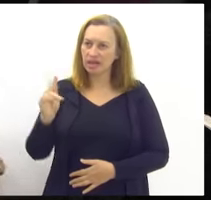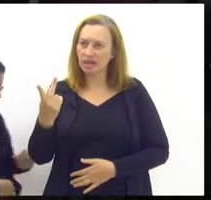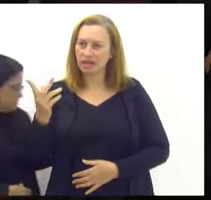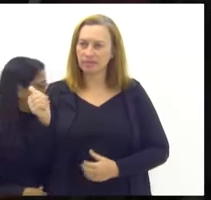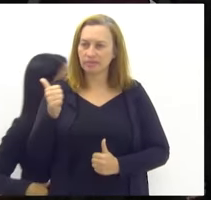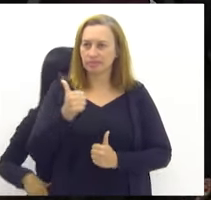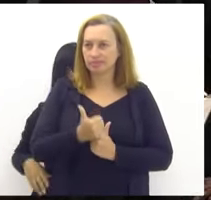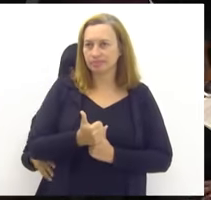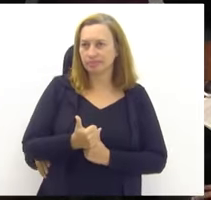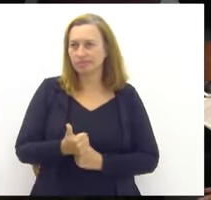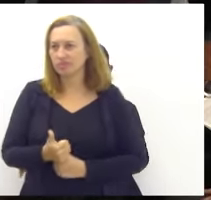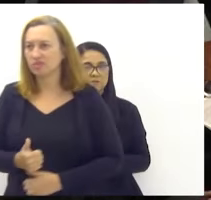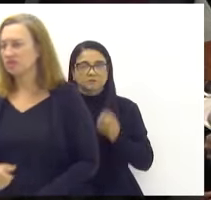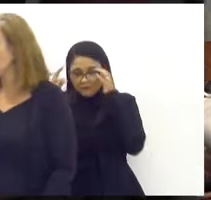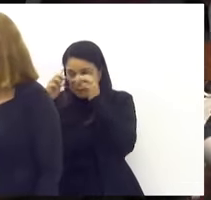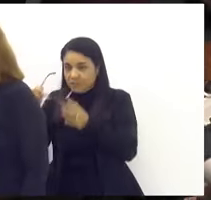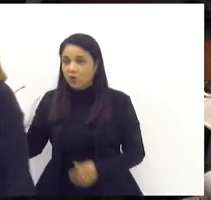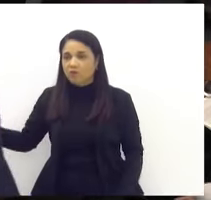BNH